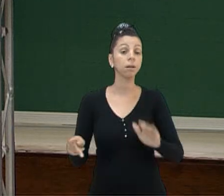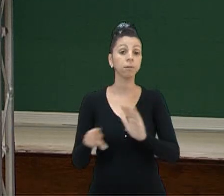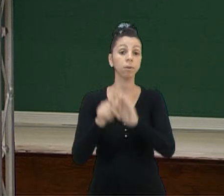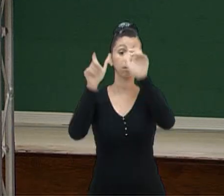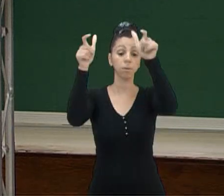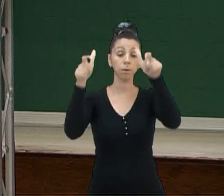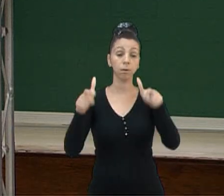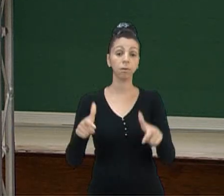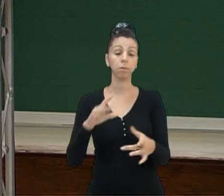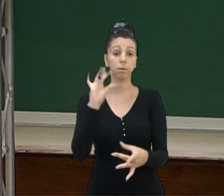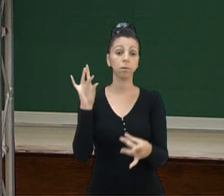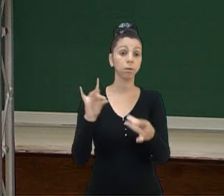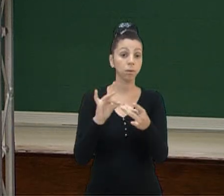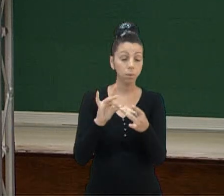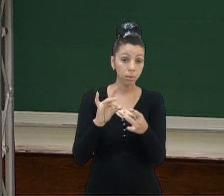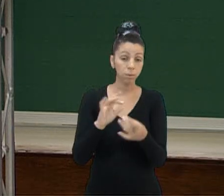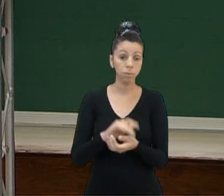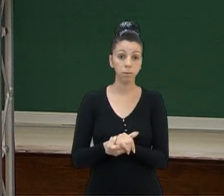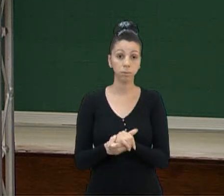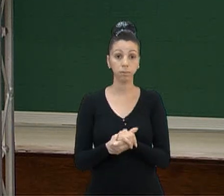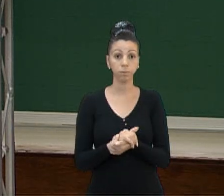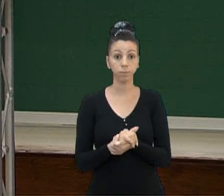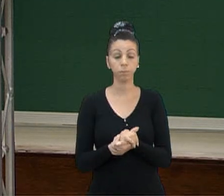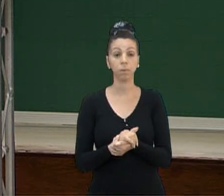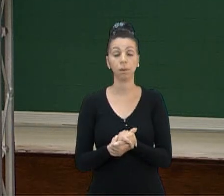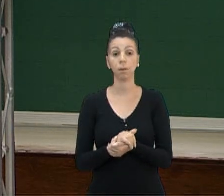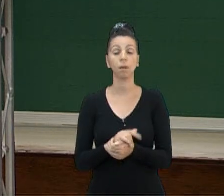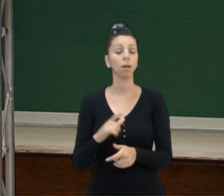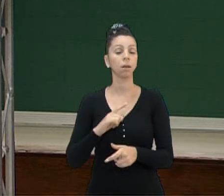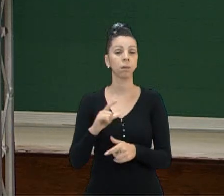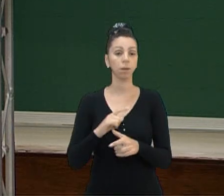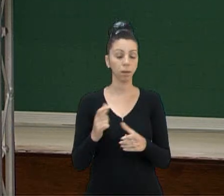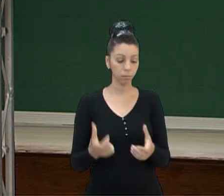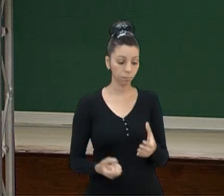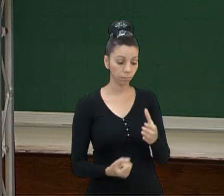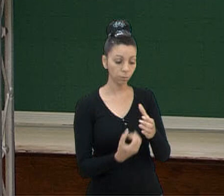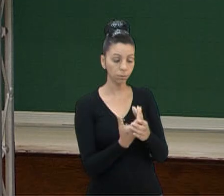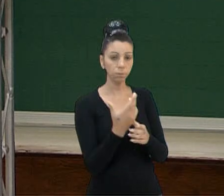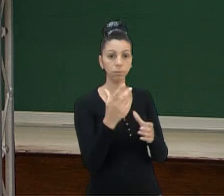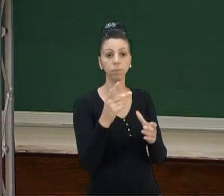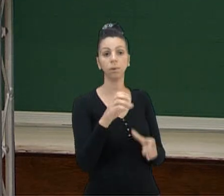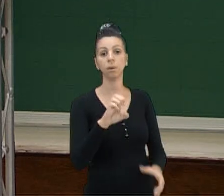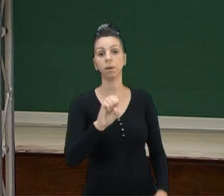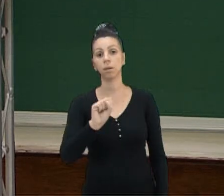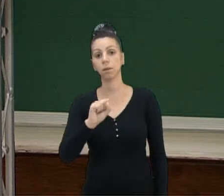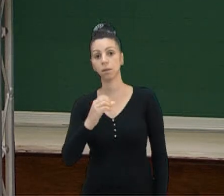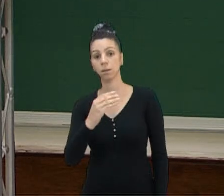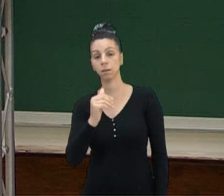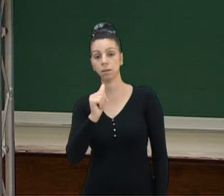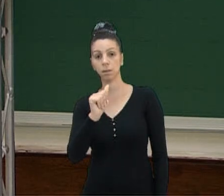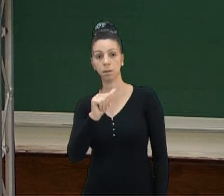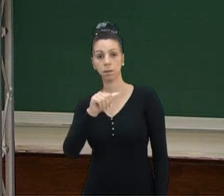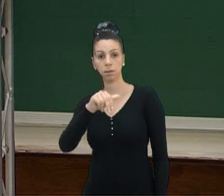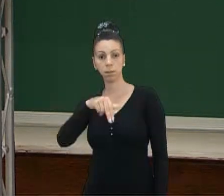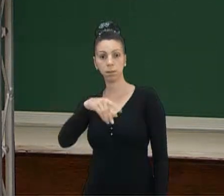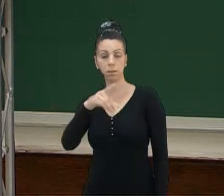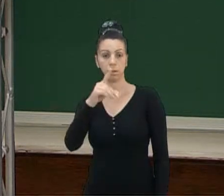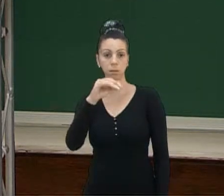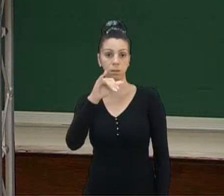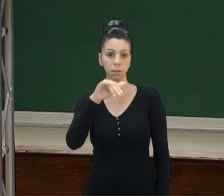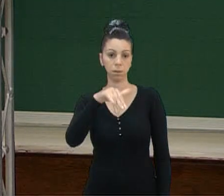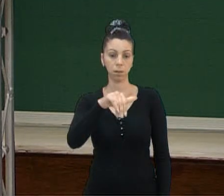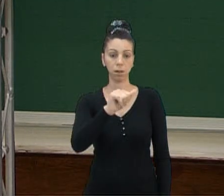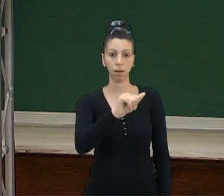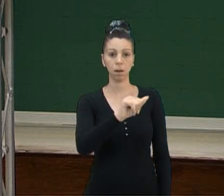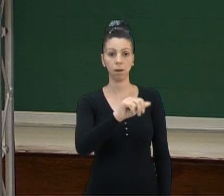ter ali a formação principalmente da Península Escandinava, né? Com alguns pontos mais elevados, com algumas áreas